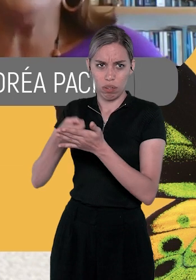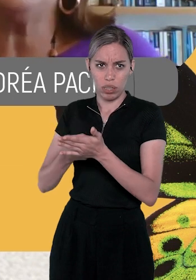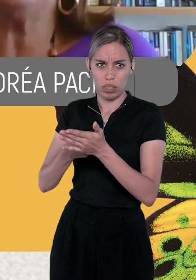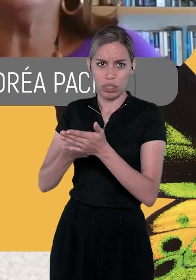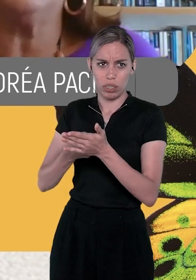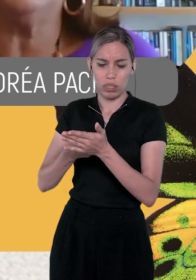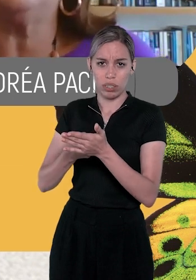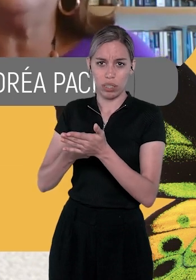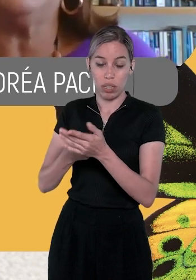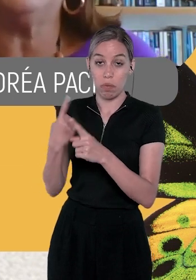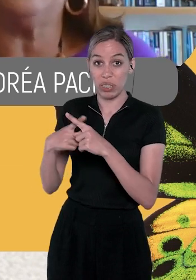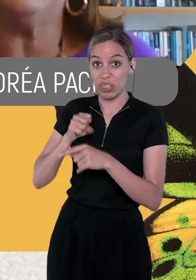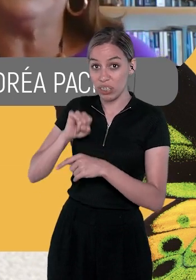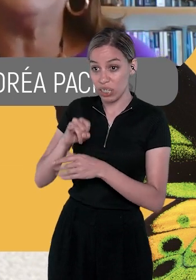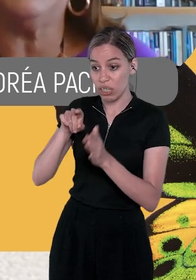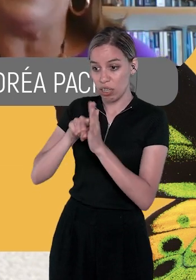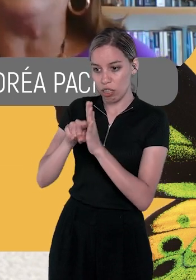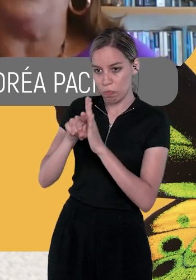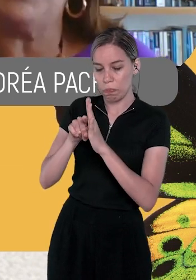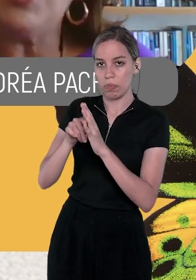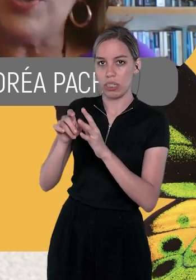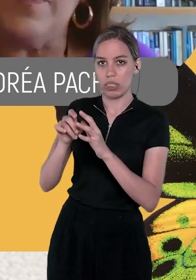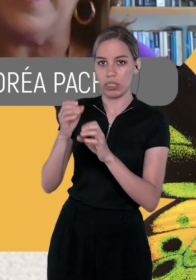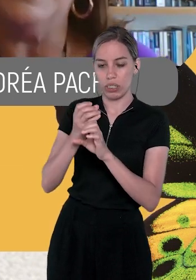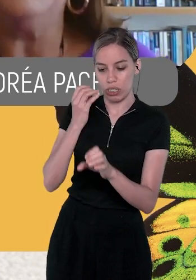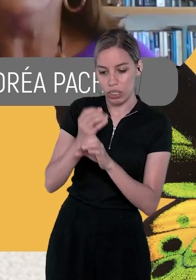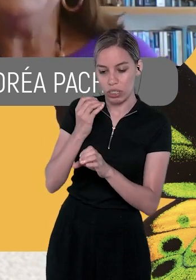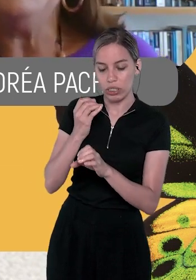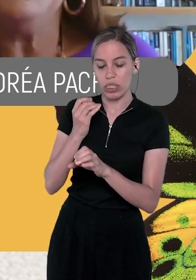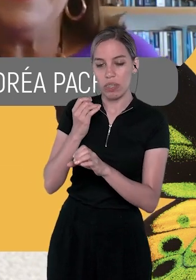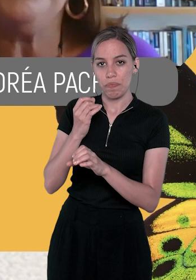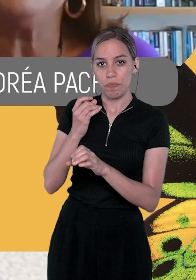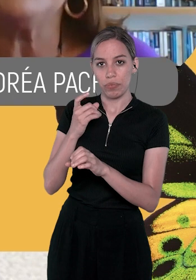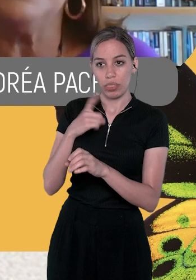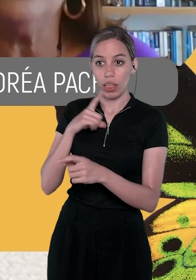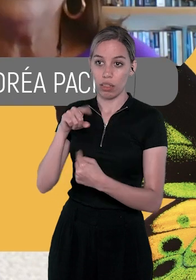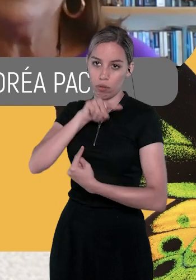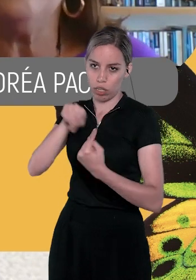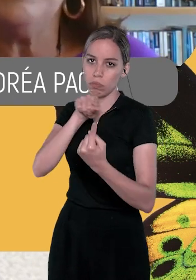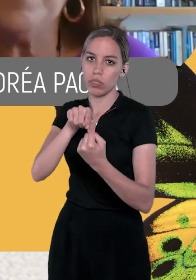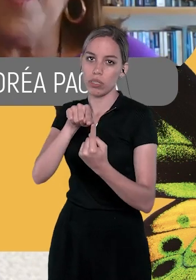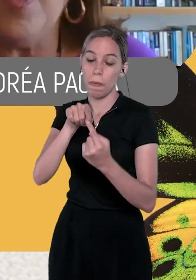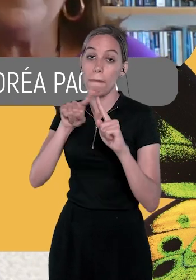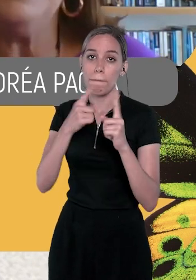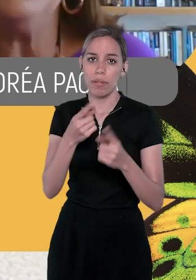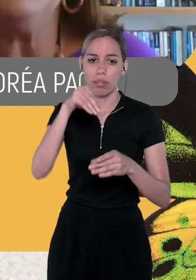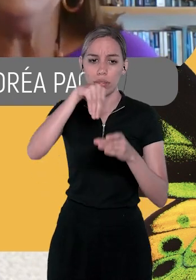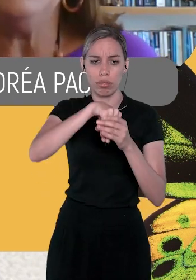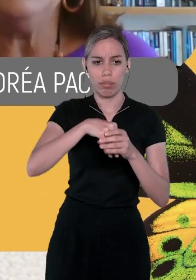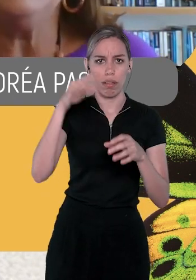isso nas pesquisas científicas é uma necessidade objetiva. E na ficção é uma